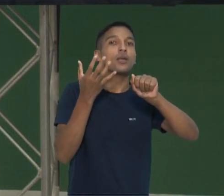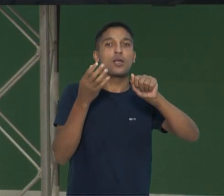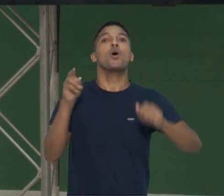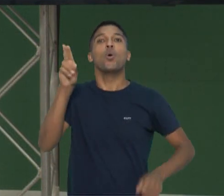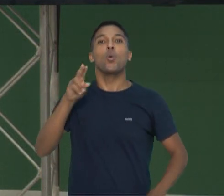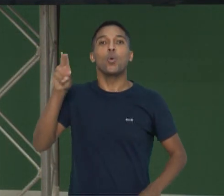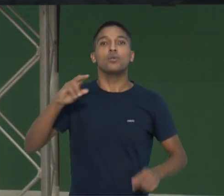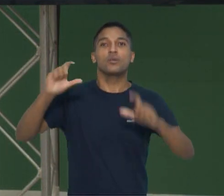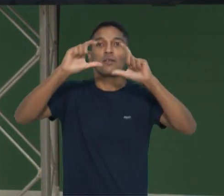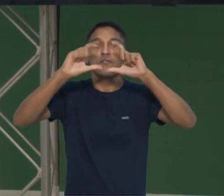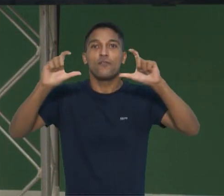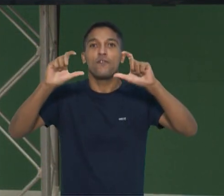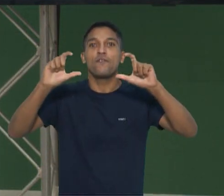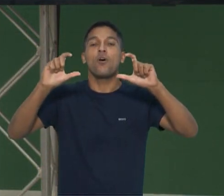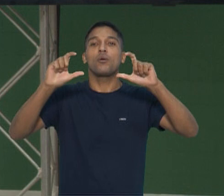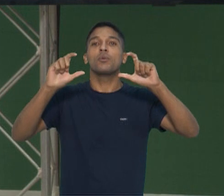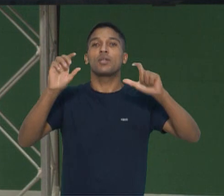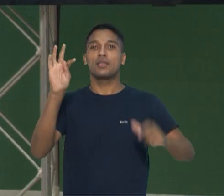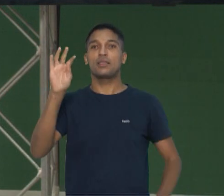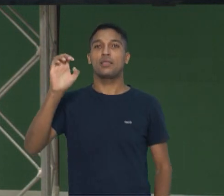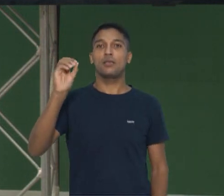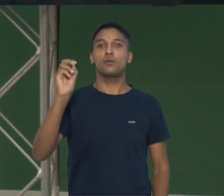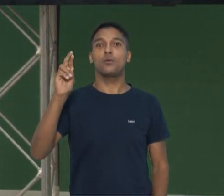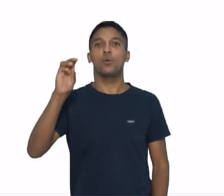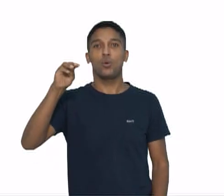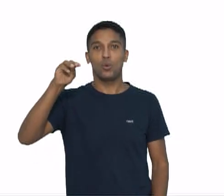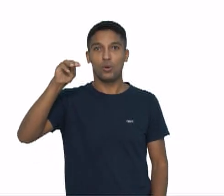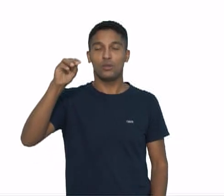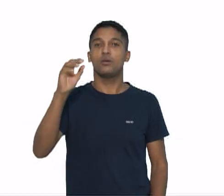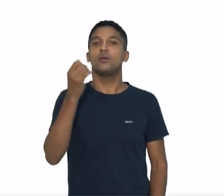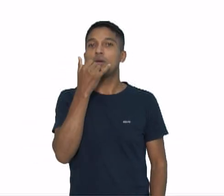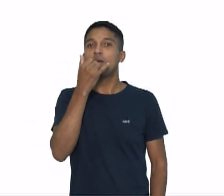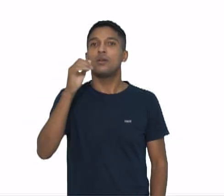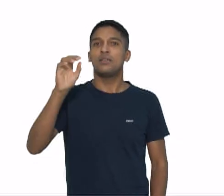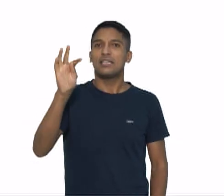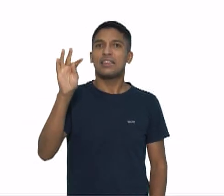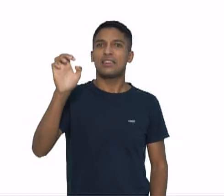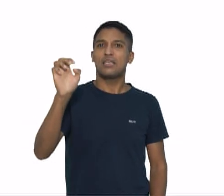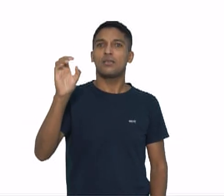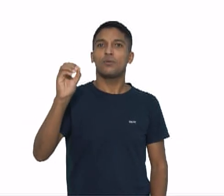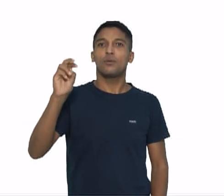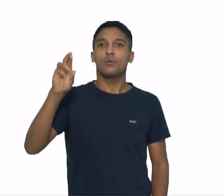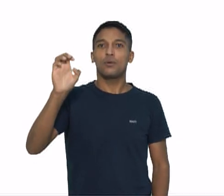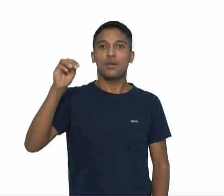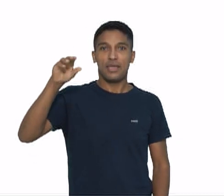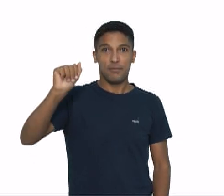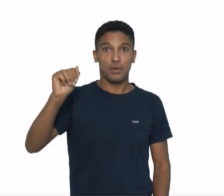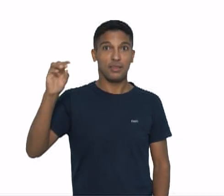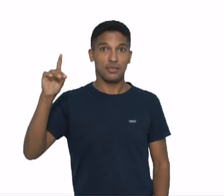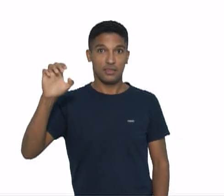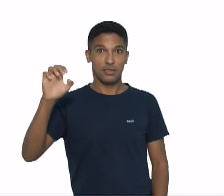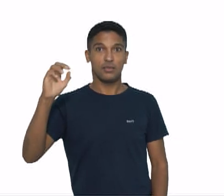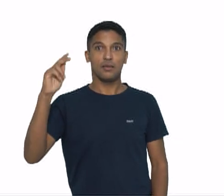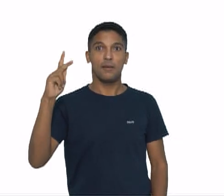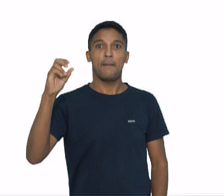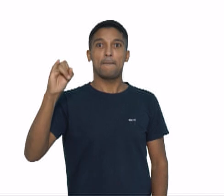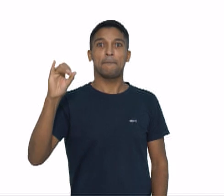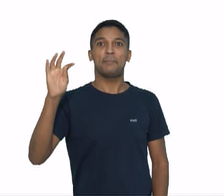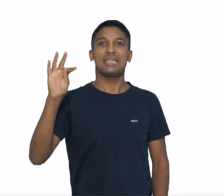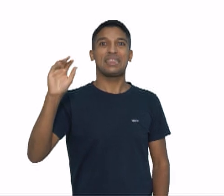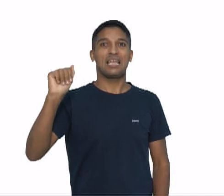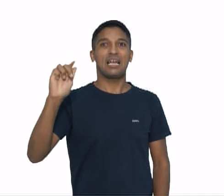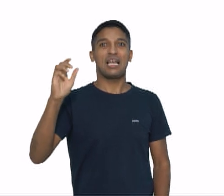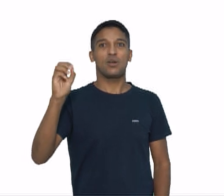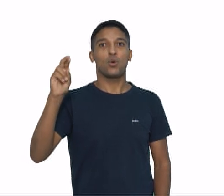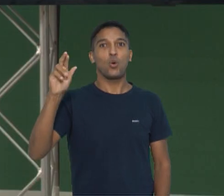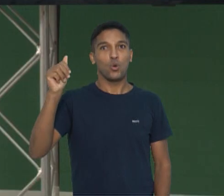fórmula do Teorema de Pitágoras os valores que nós já temos, B e C, para encontrar o valor que está faltando, que é o valor de A, que